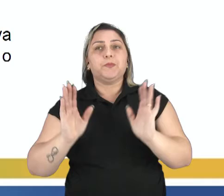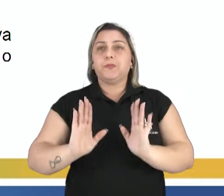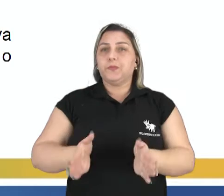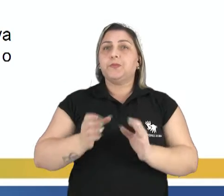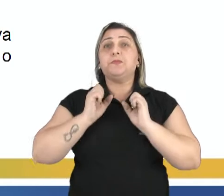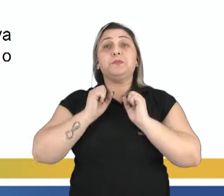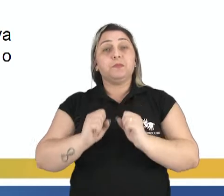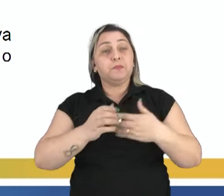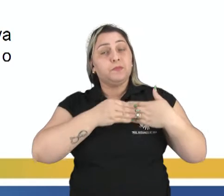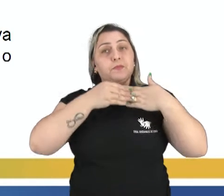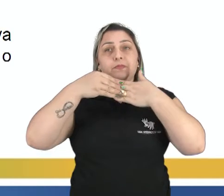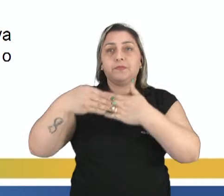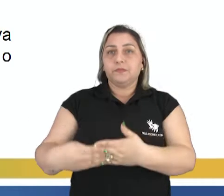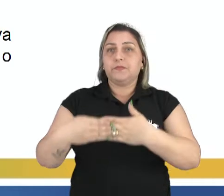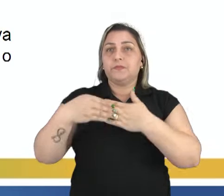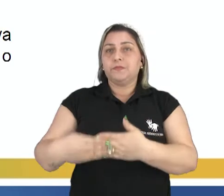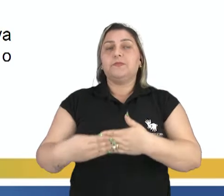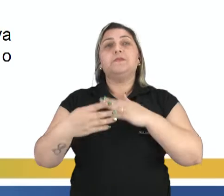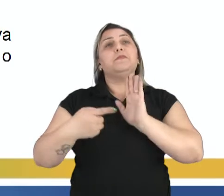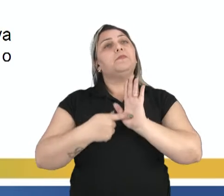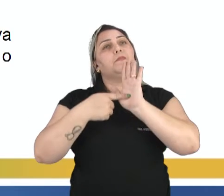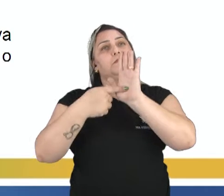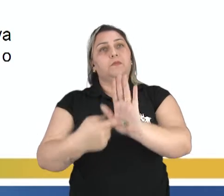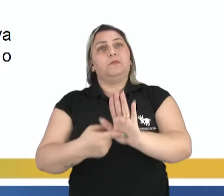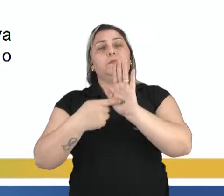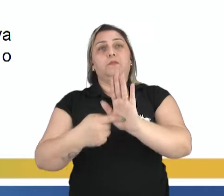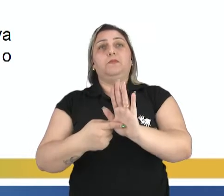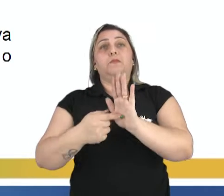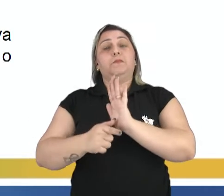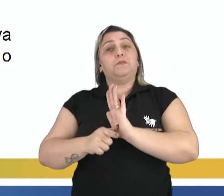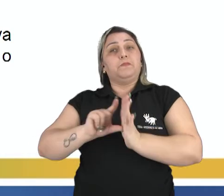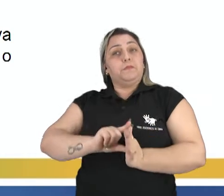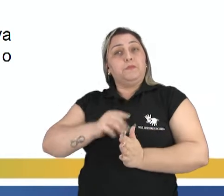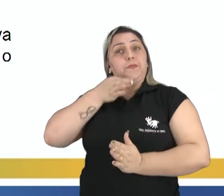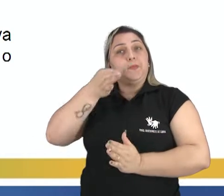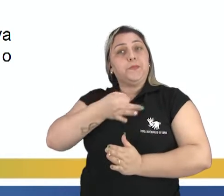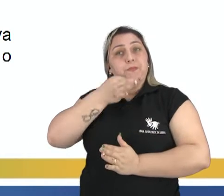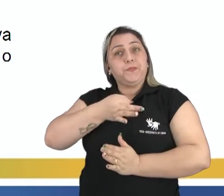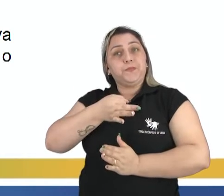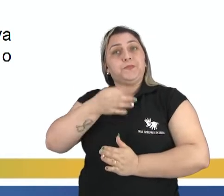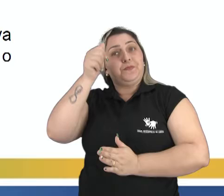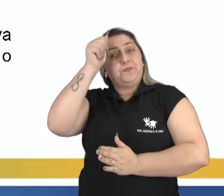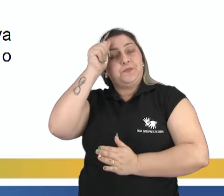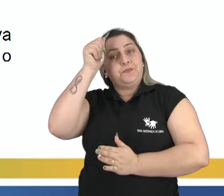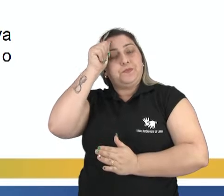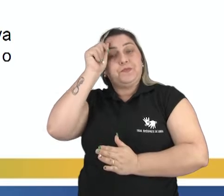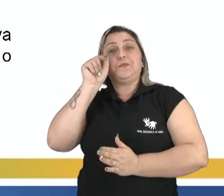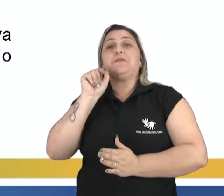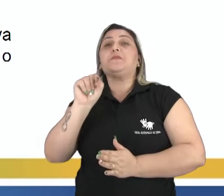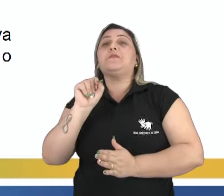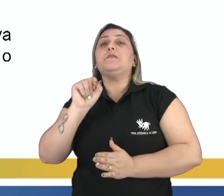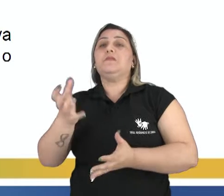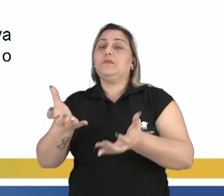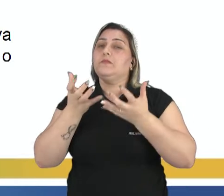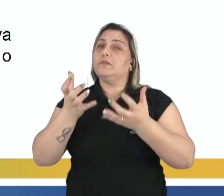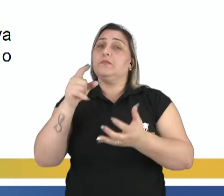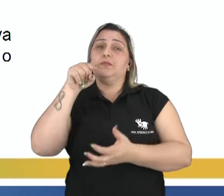vir, né, exposto a antecipação da opinião dele, do que ele está querendo que